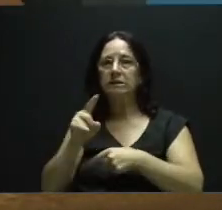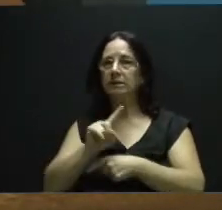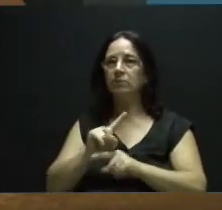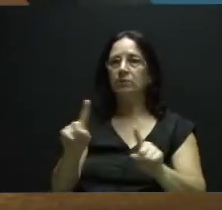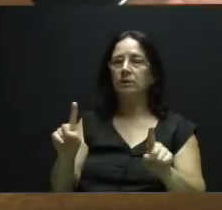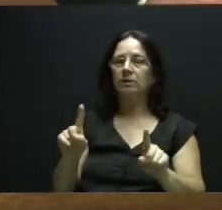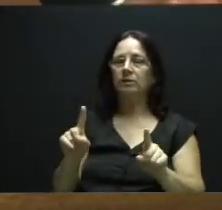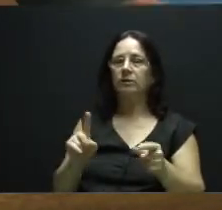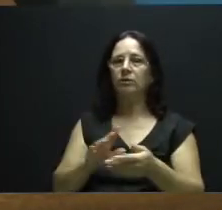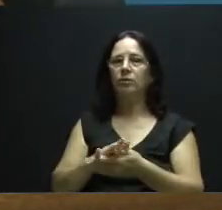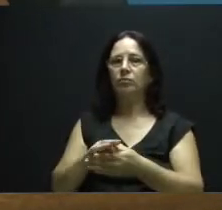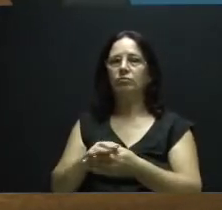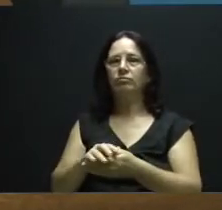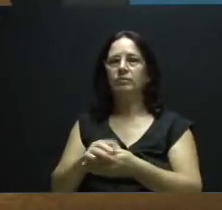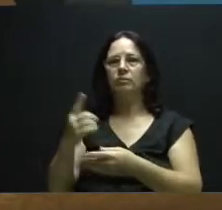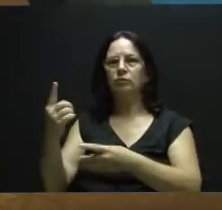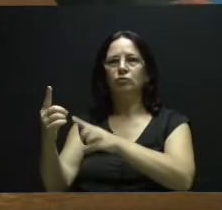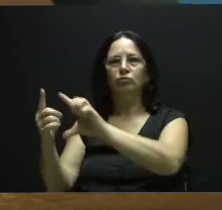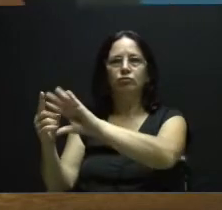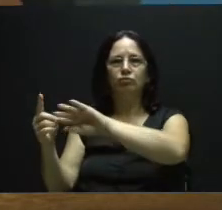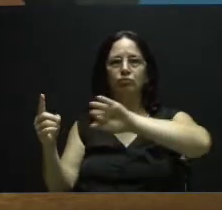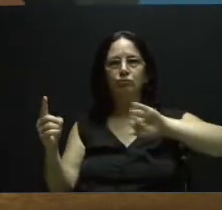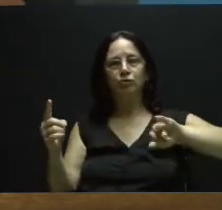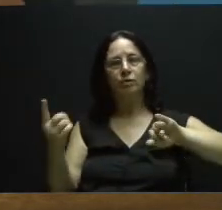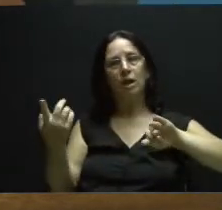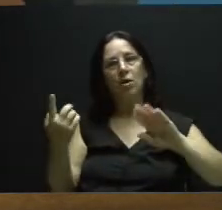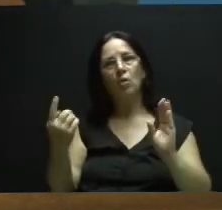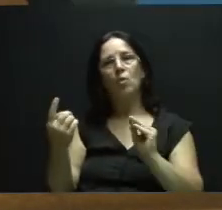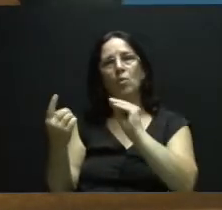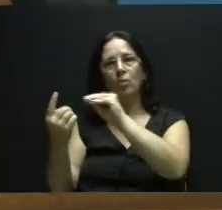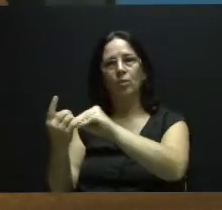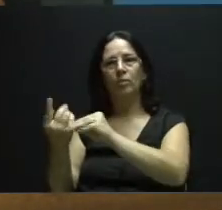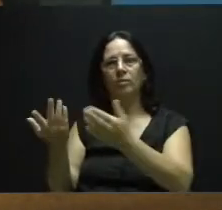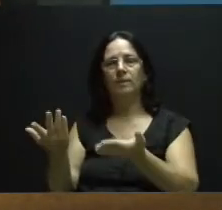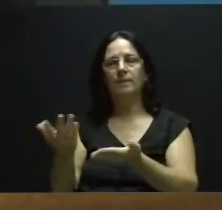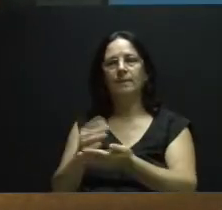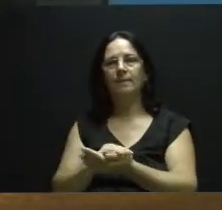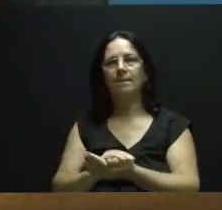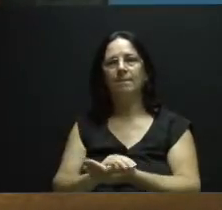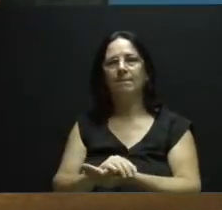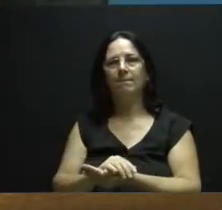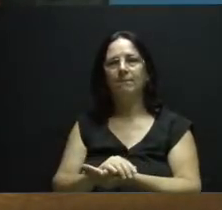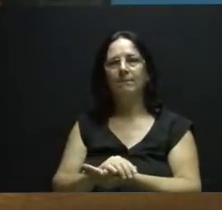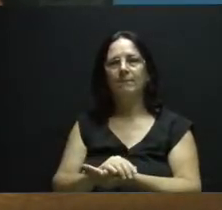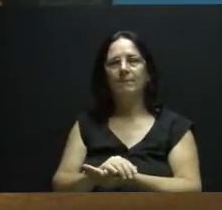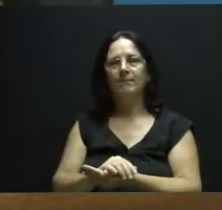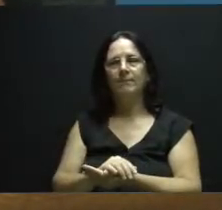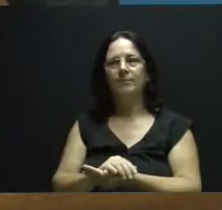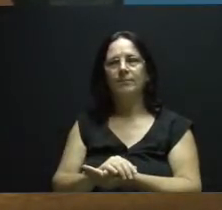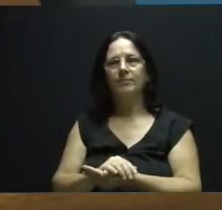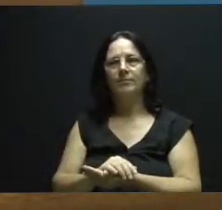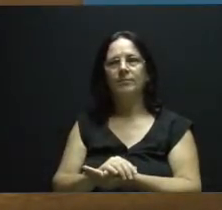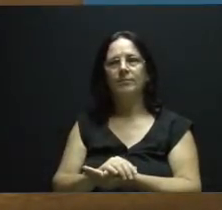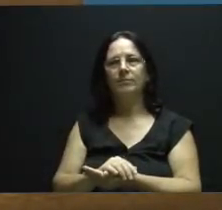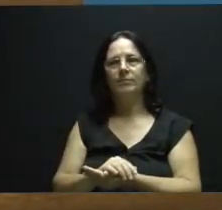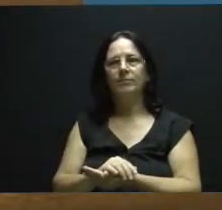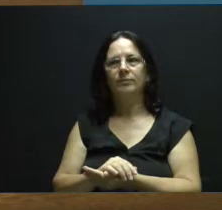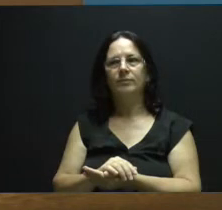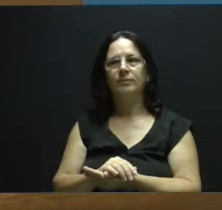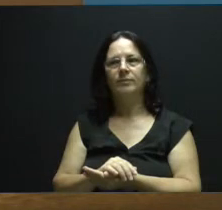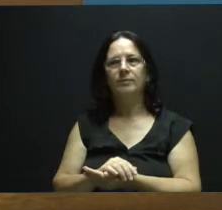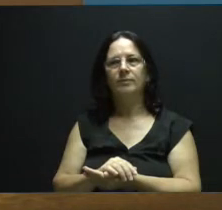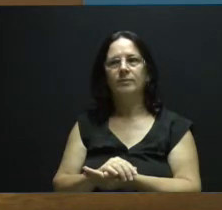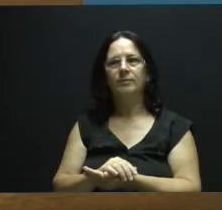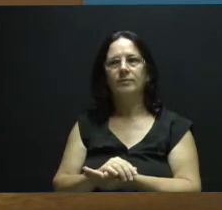cabe a ninguém tirar aquele que for eleito pelo voto direto pelo voto do povo em outra dinâmica deixar claro é